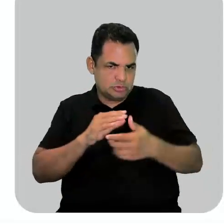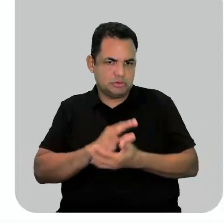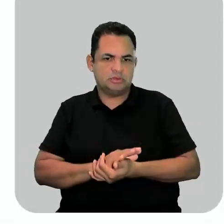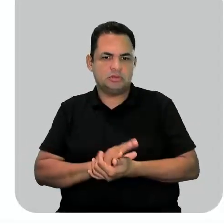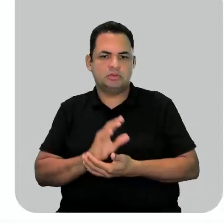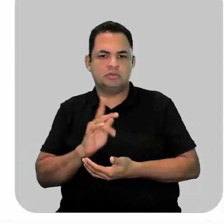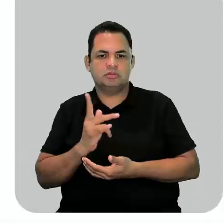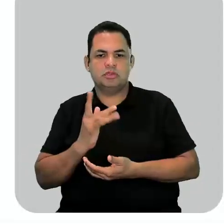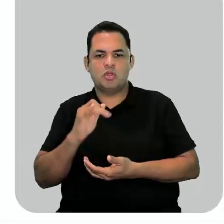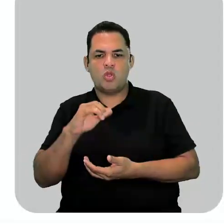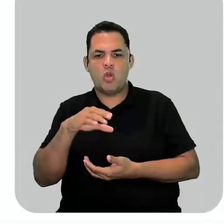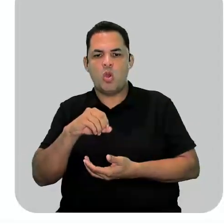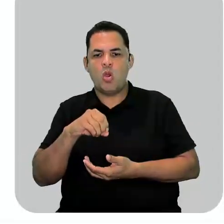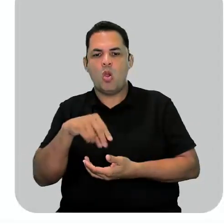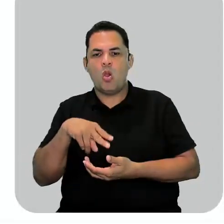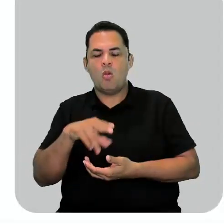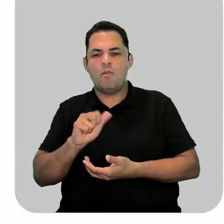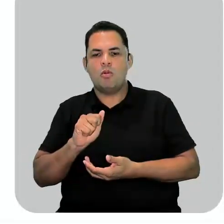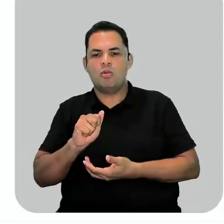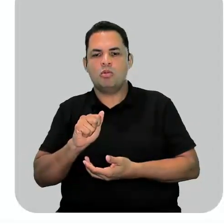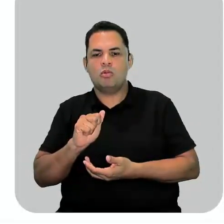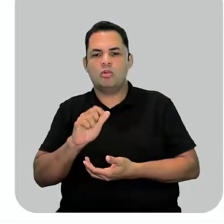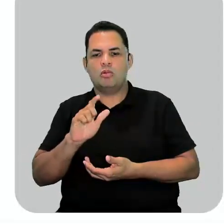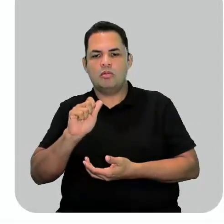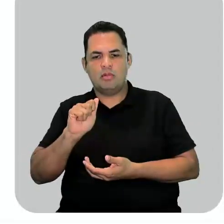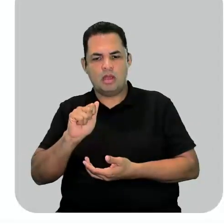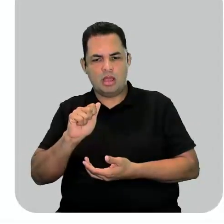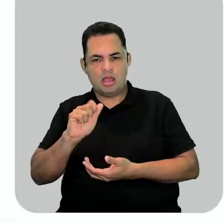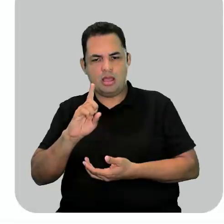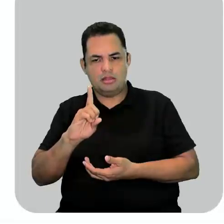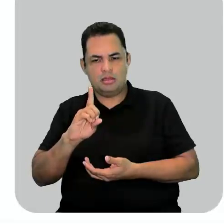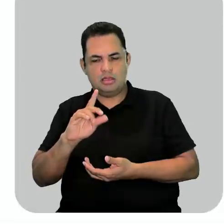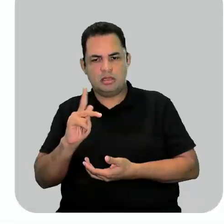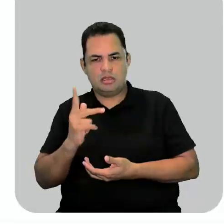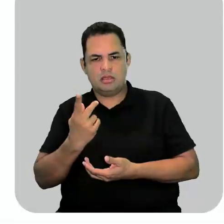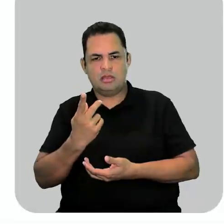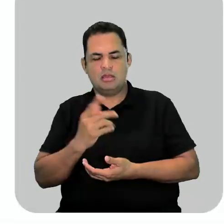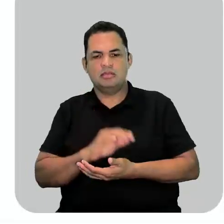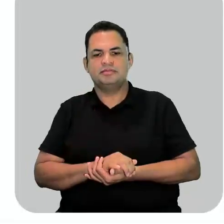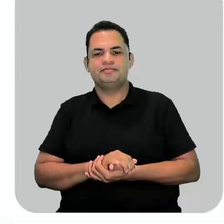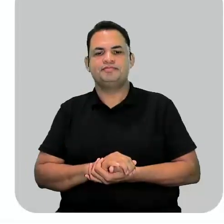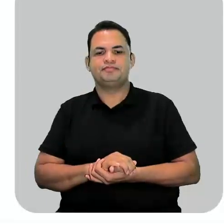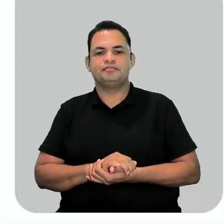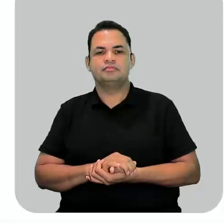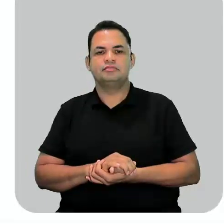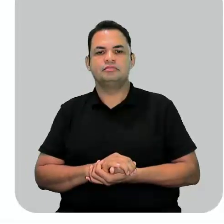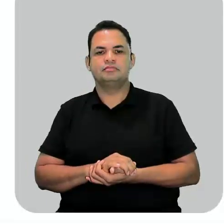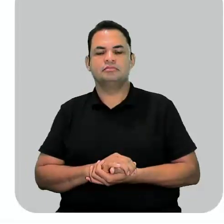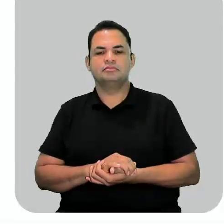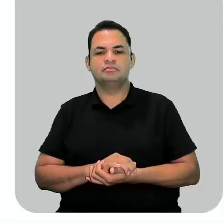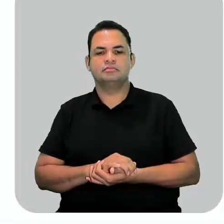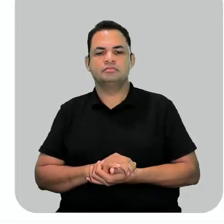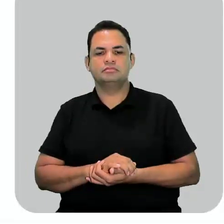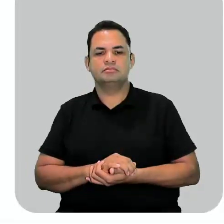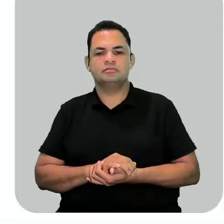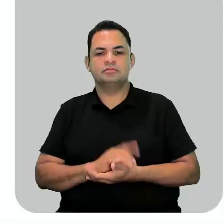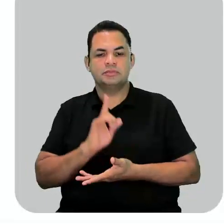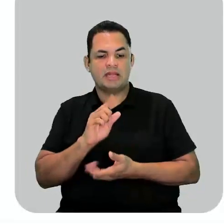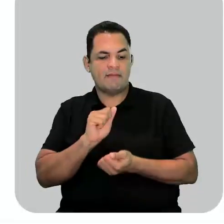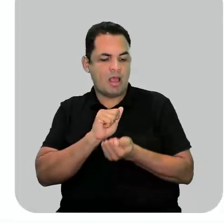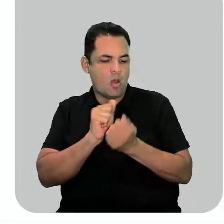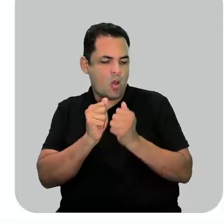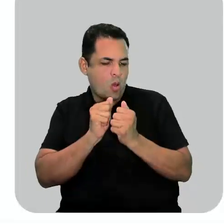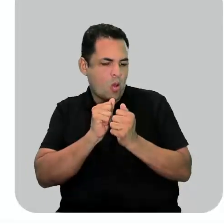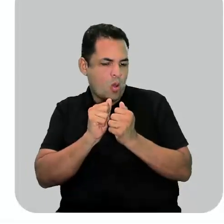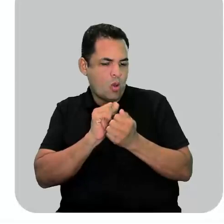C, a inibição da produção desse hormônio, tá? E olha, esse hormônio ele é que vai estar